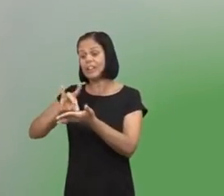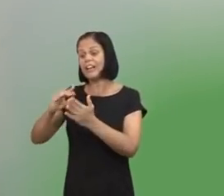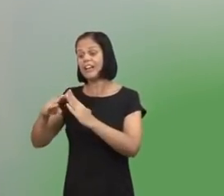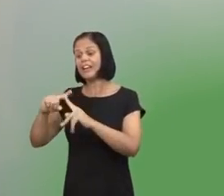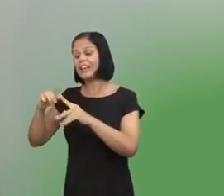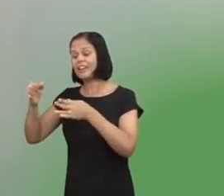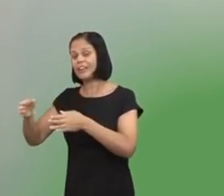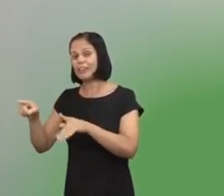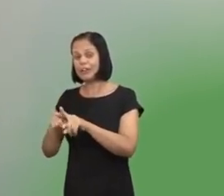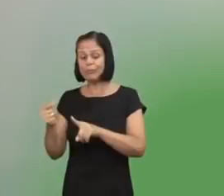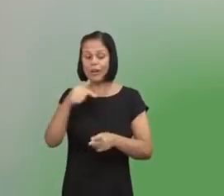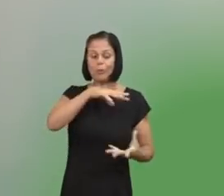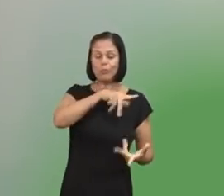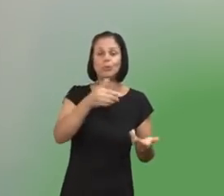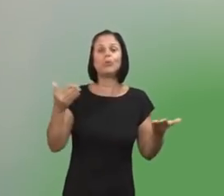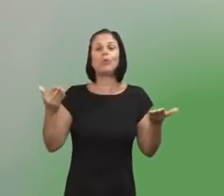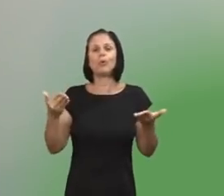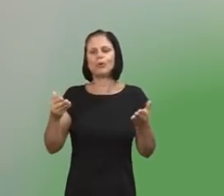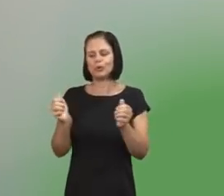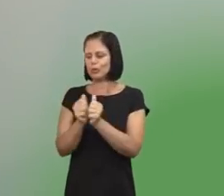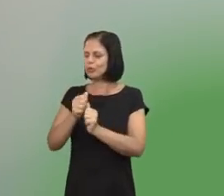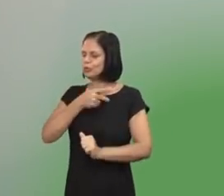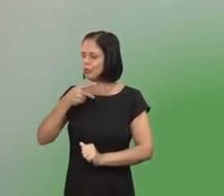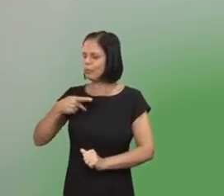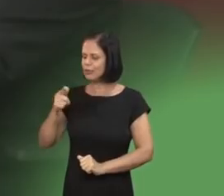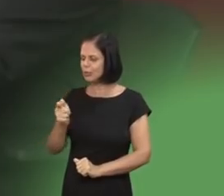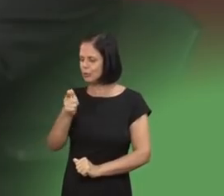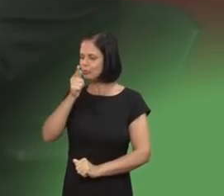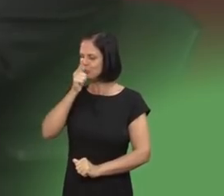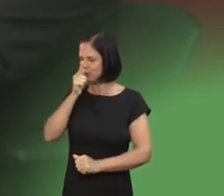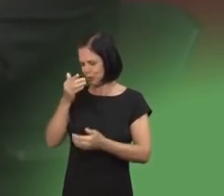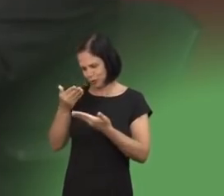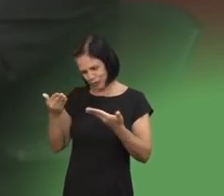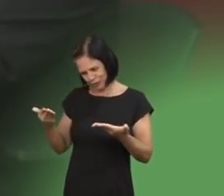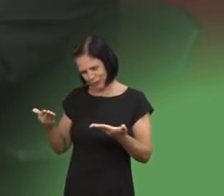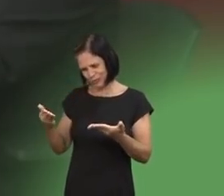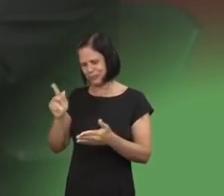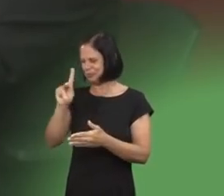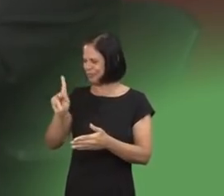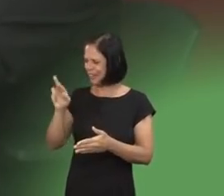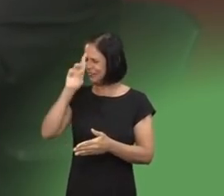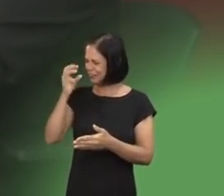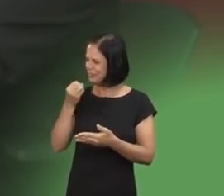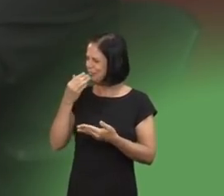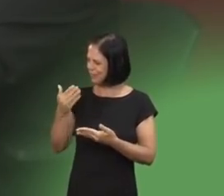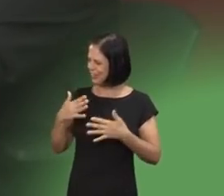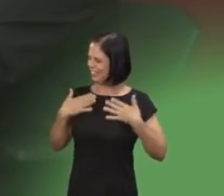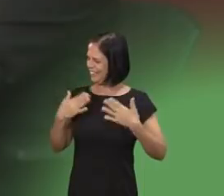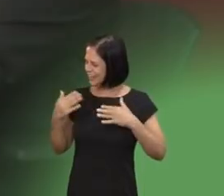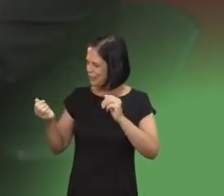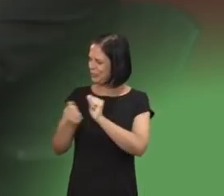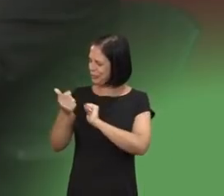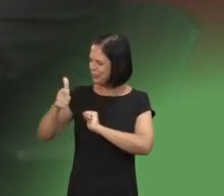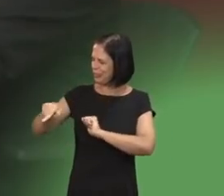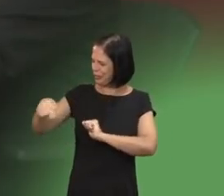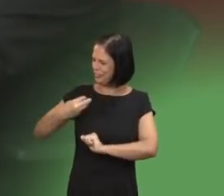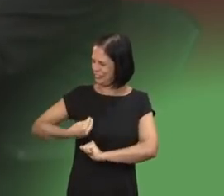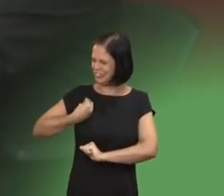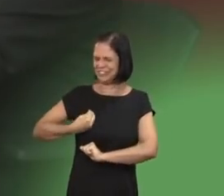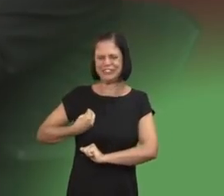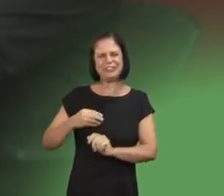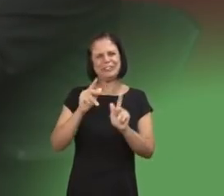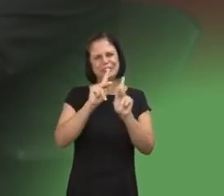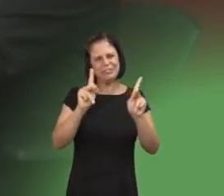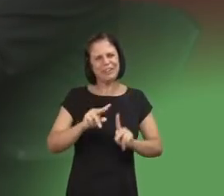realidade da igreja e do mundo atual. Conosco o pastor Gilson Pereira de Souza. Pastor Gilson, a paz do Senhor, uma alegria estar com o senhor mais uma